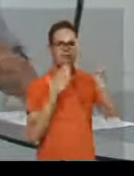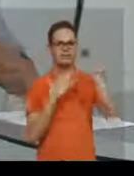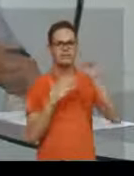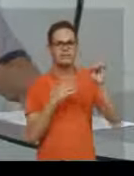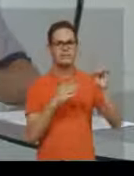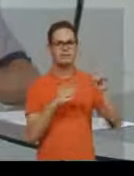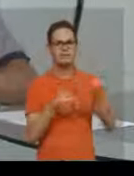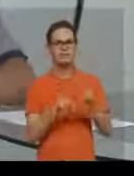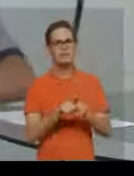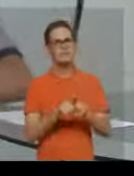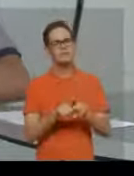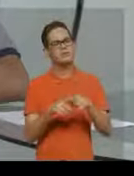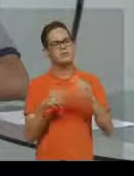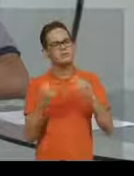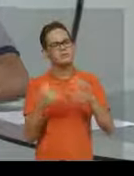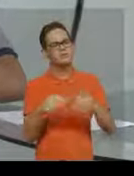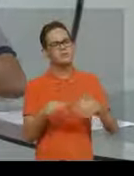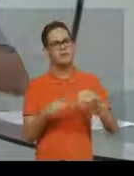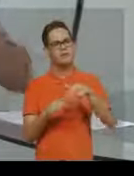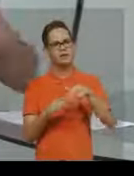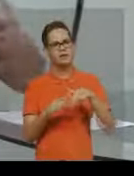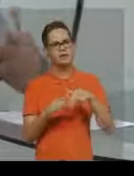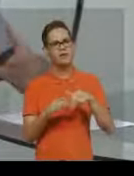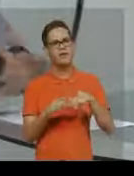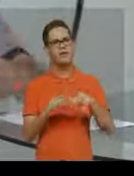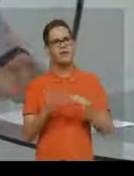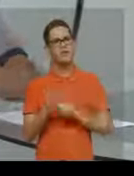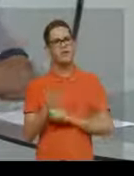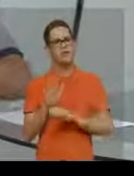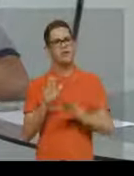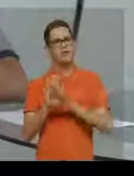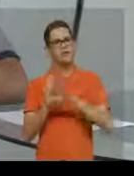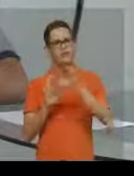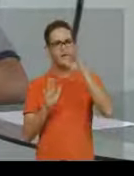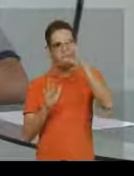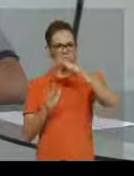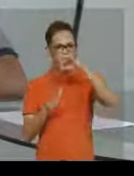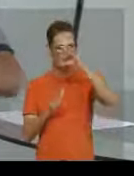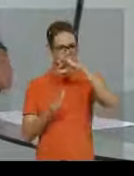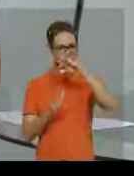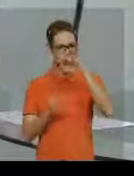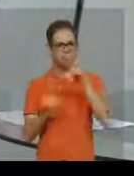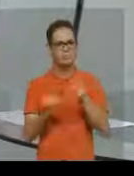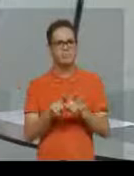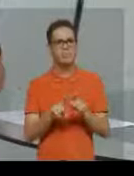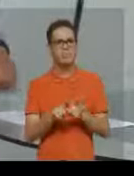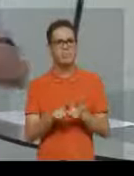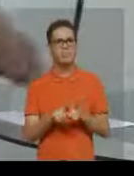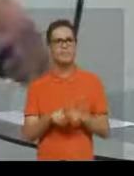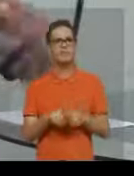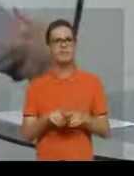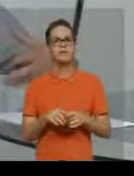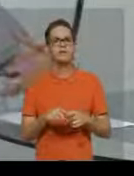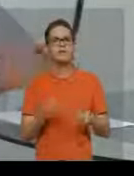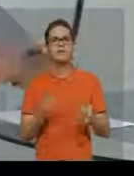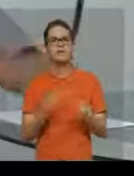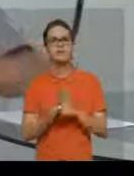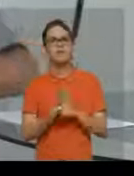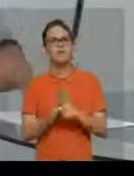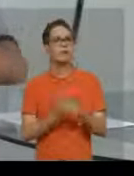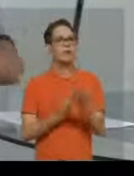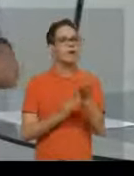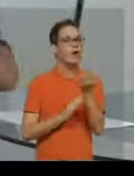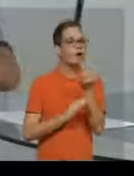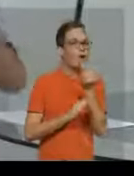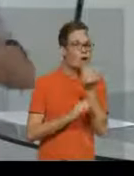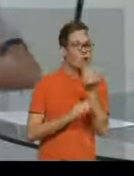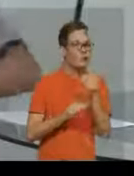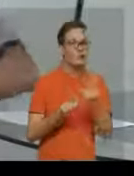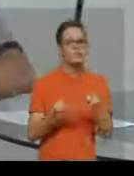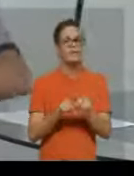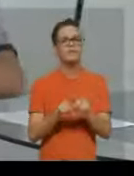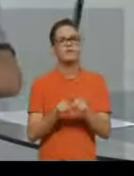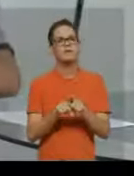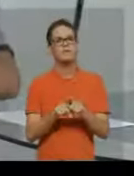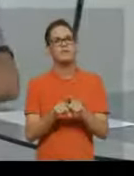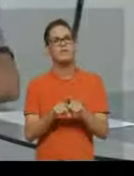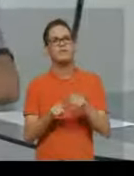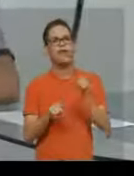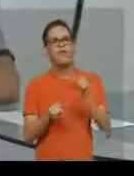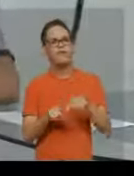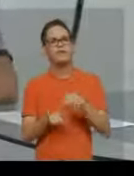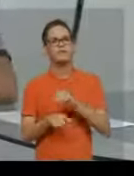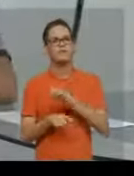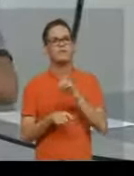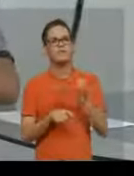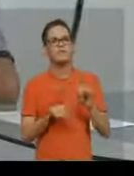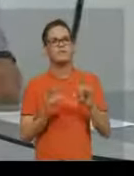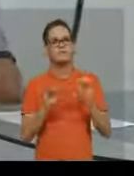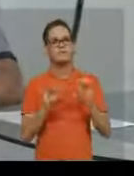também da culinária, né? O símbolo que é o peru. É o símbolo tanto da comida quanto o símbolo desse dia de